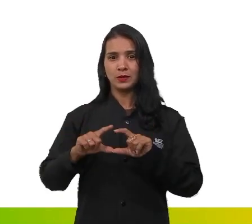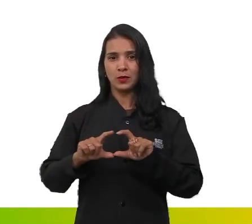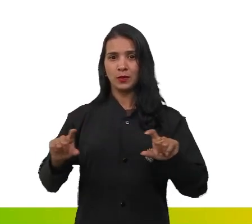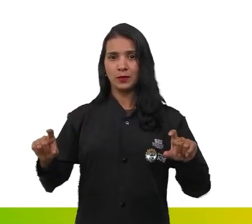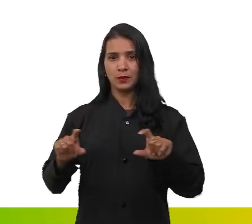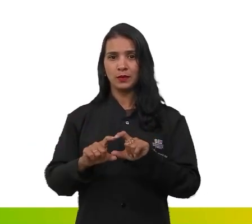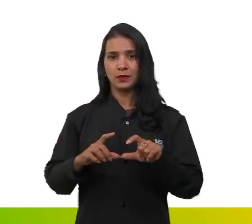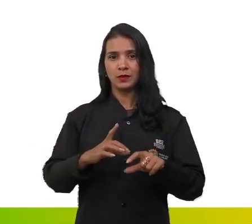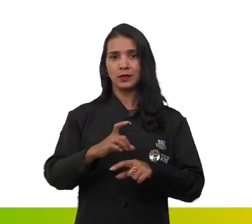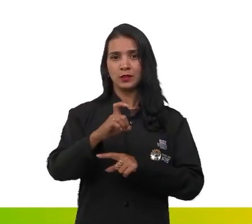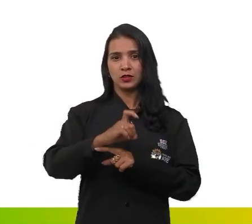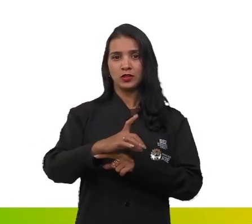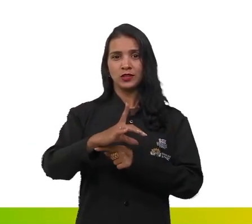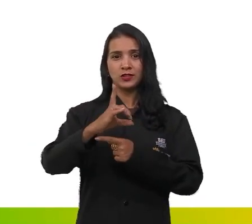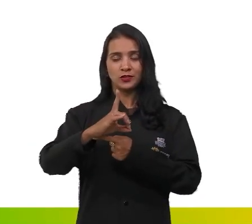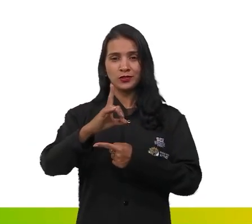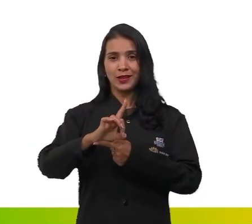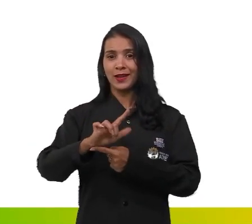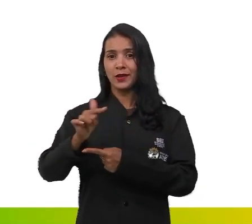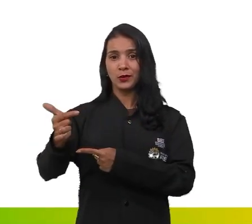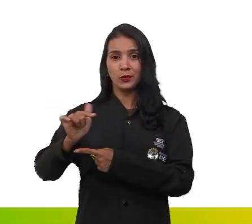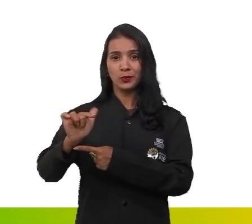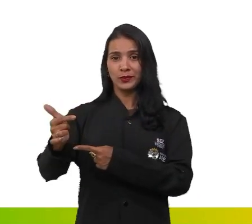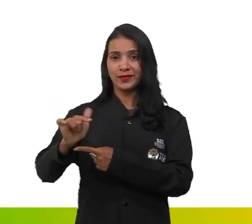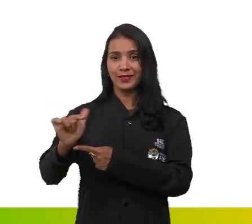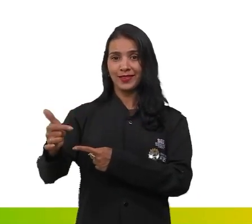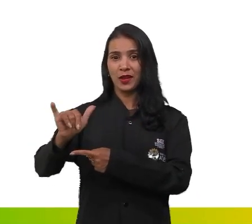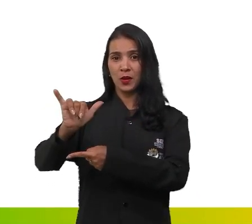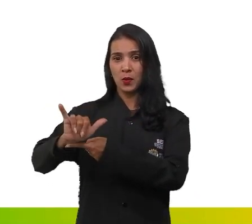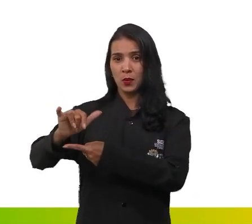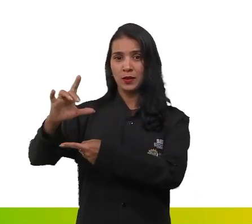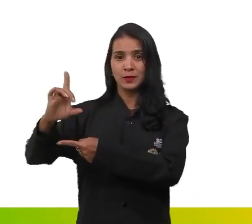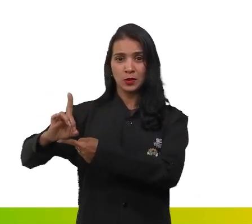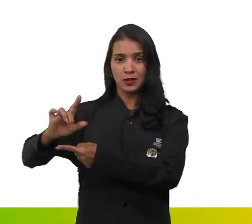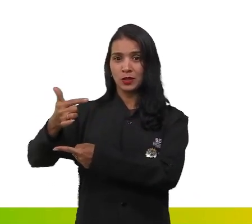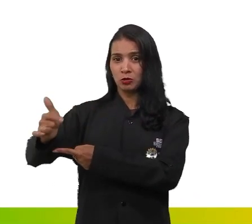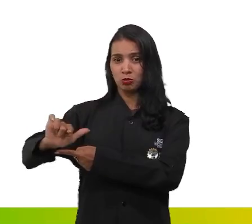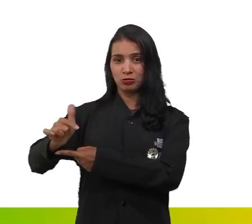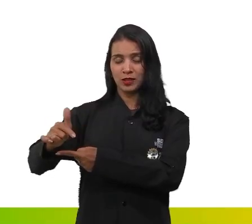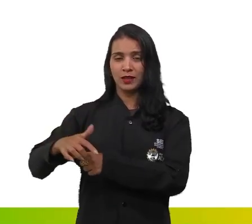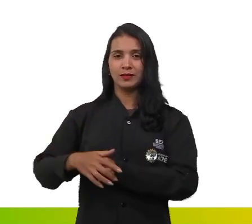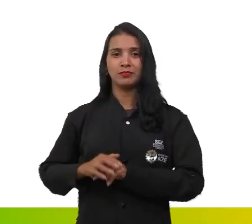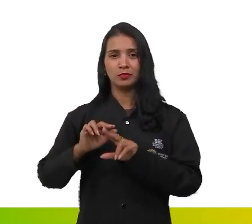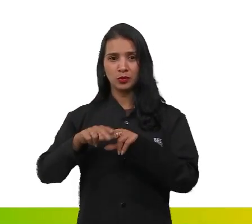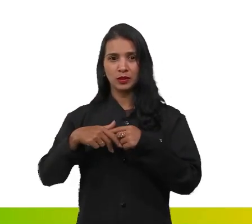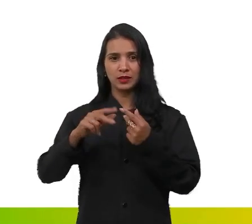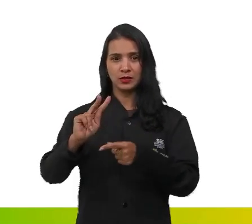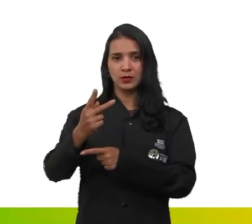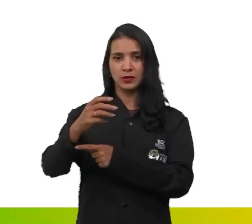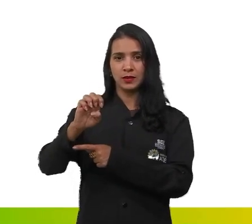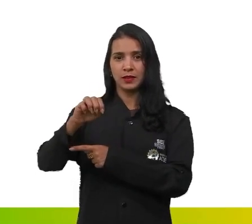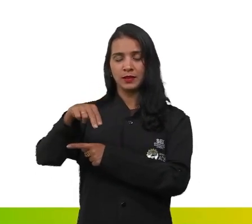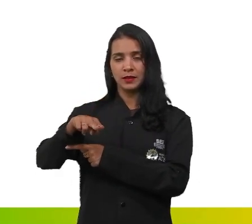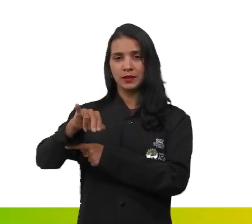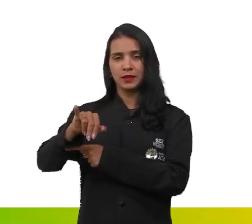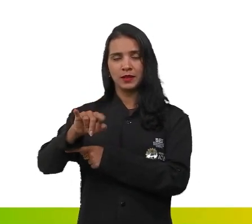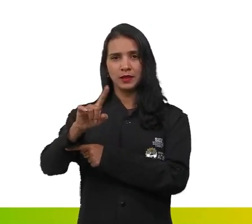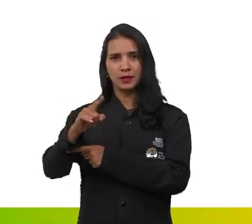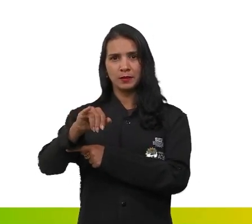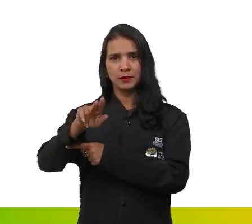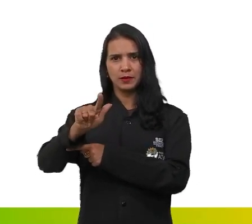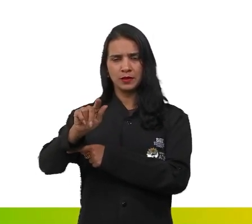Dzão e não tem, né? Então, ele recebe o nome de hemizigoto, tá ok? Então, uma informação aí importante para